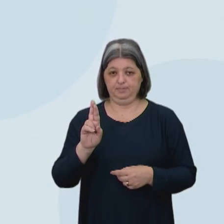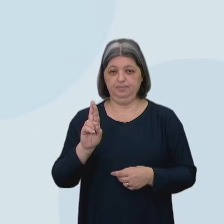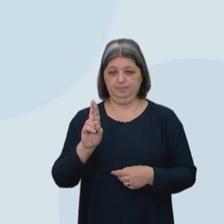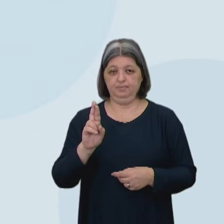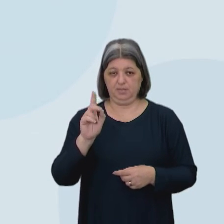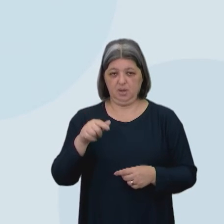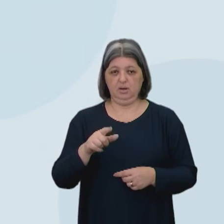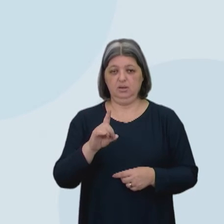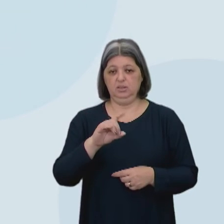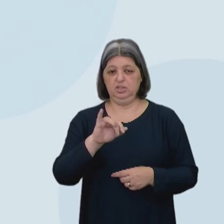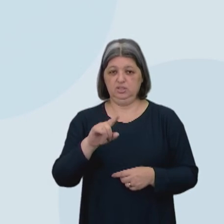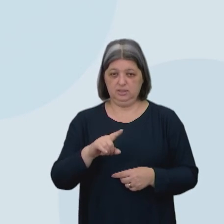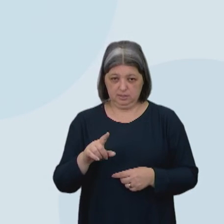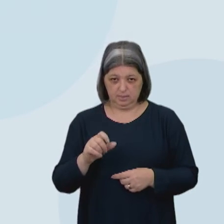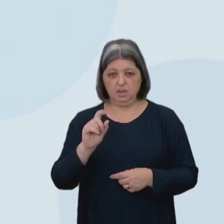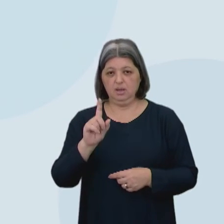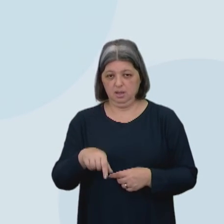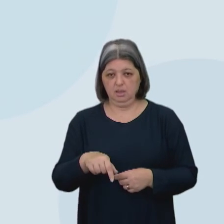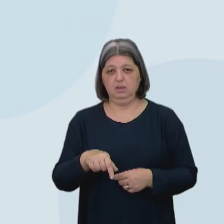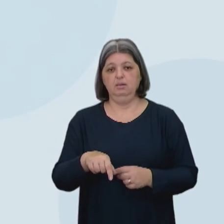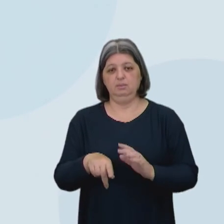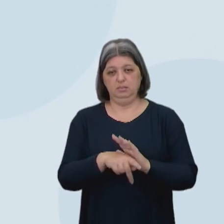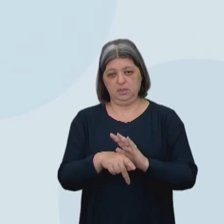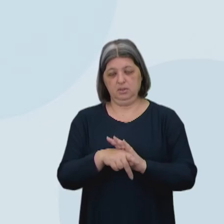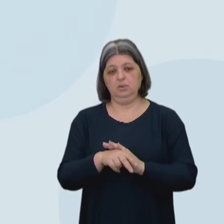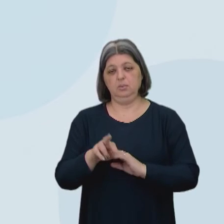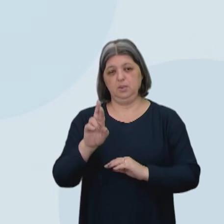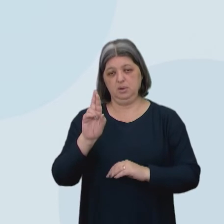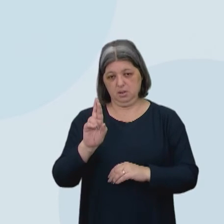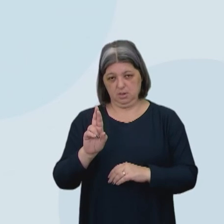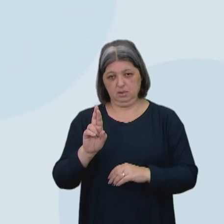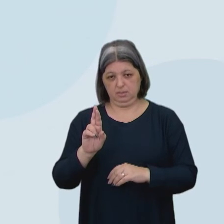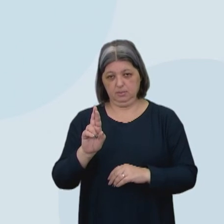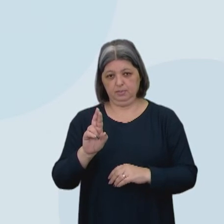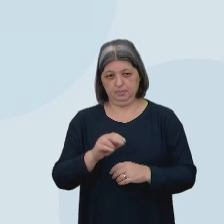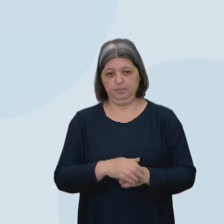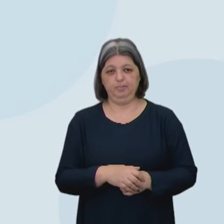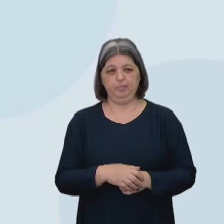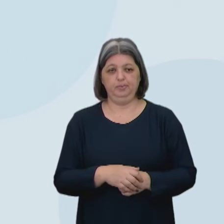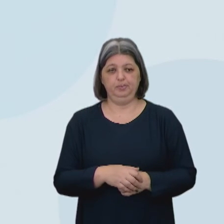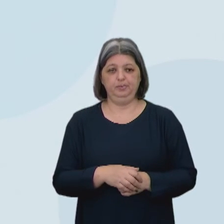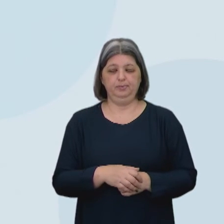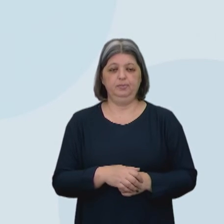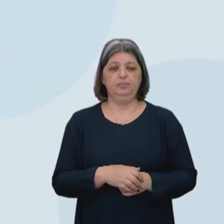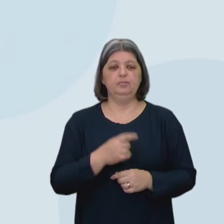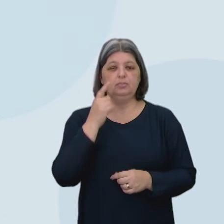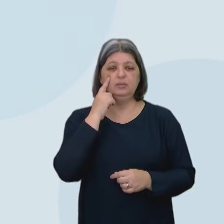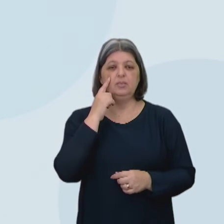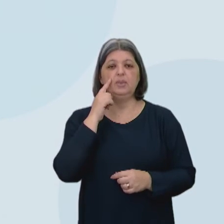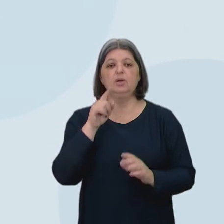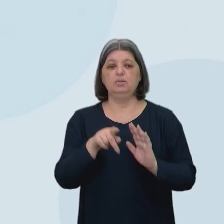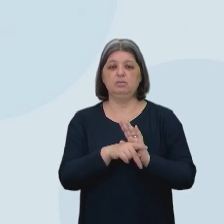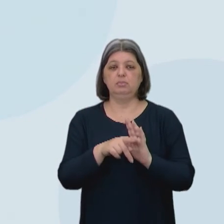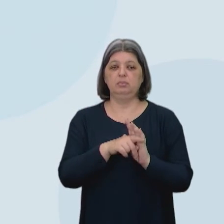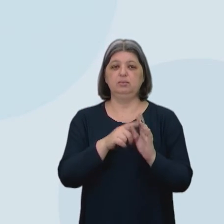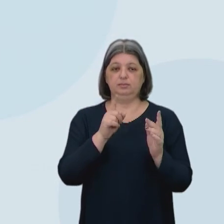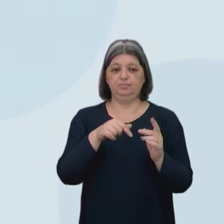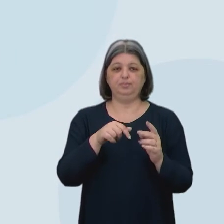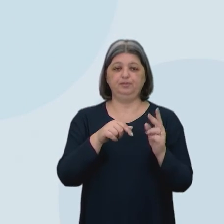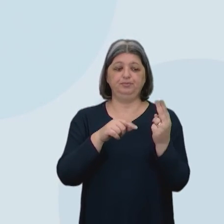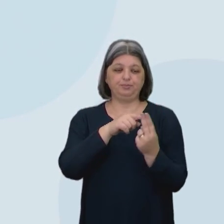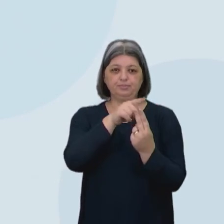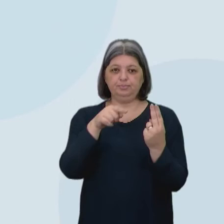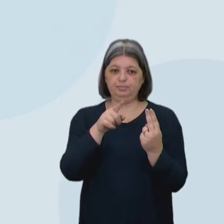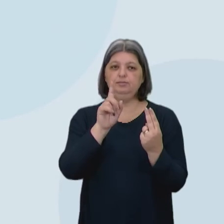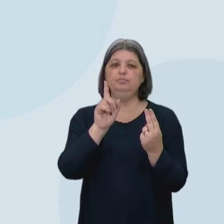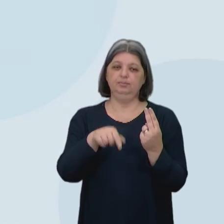Então, dízima é o racional, então não serve, tá bom? Π sobre 2, viu π, professora? Já vi que é irracional.